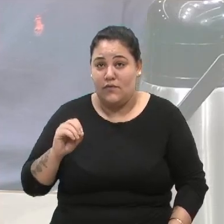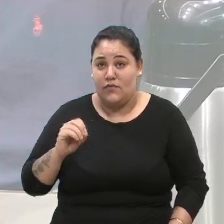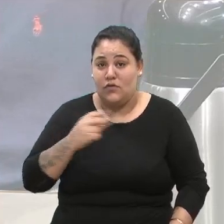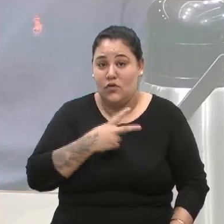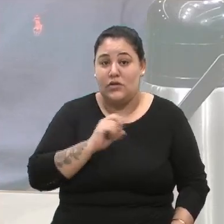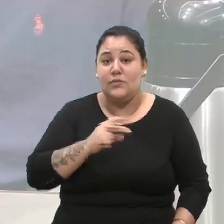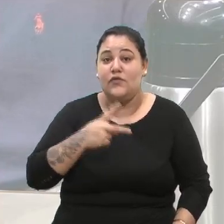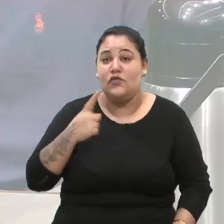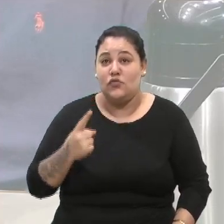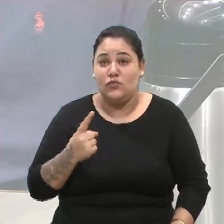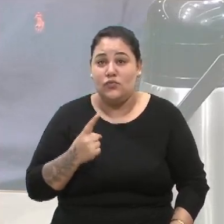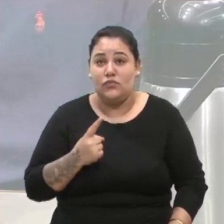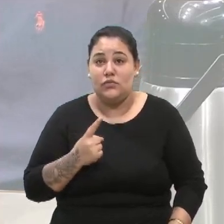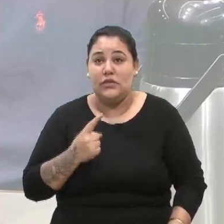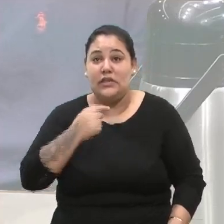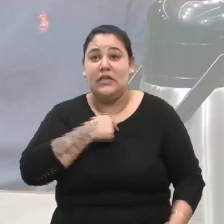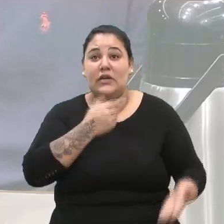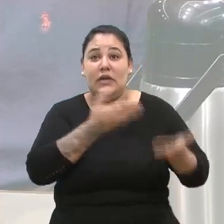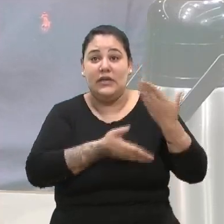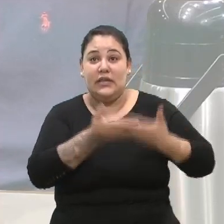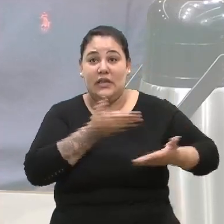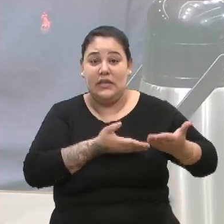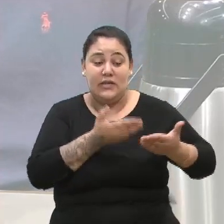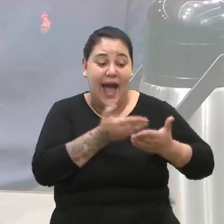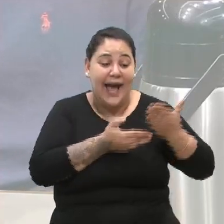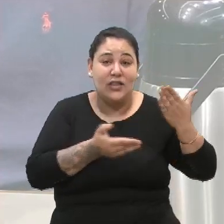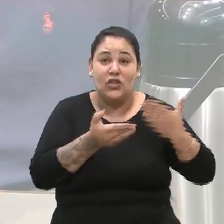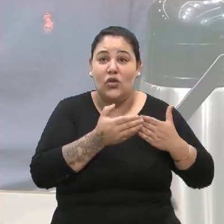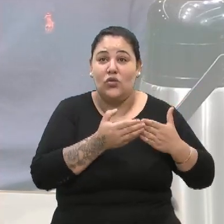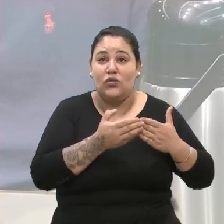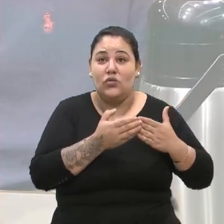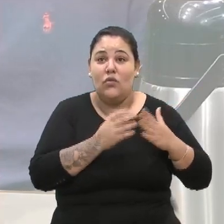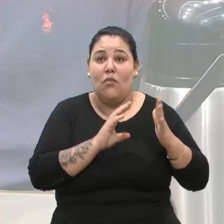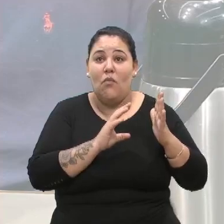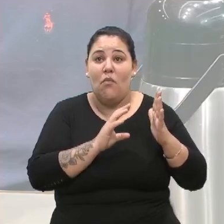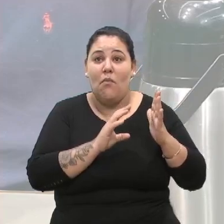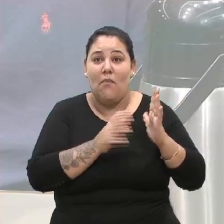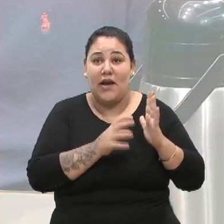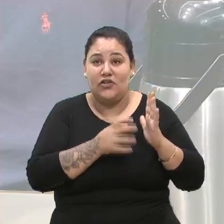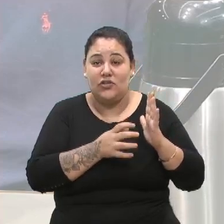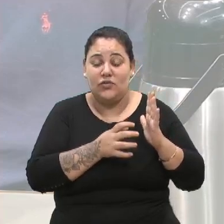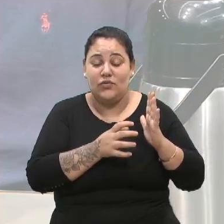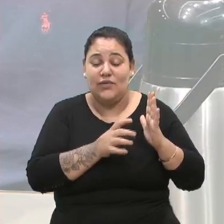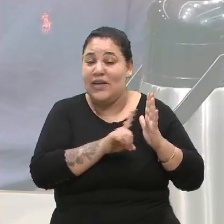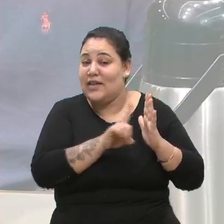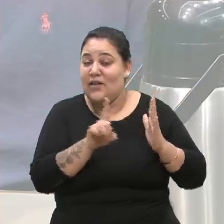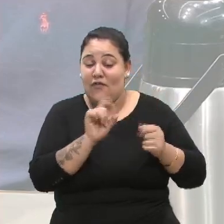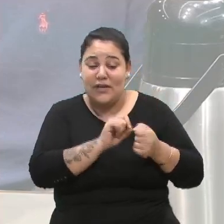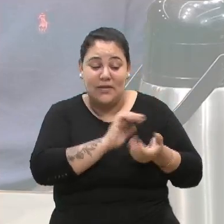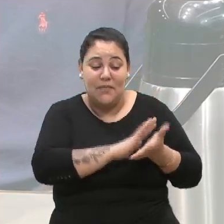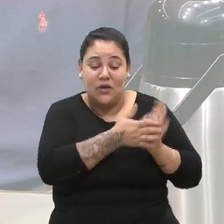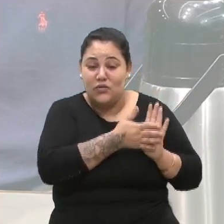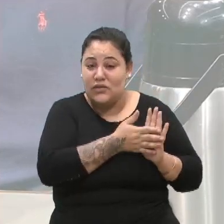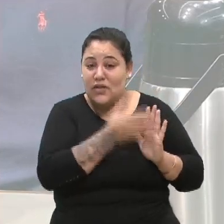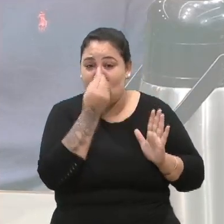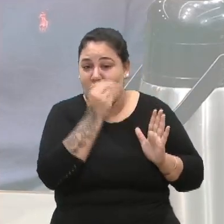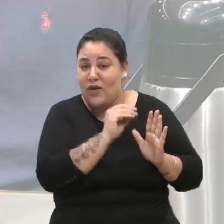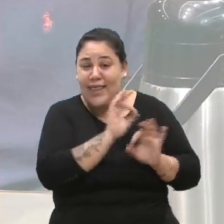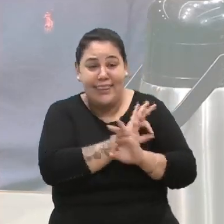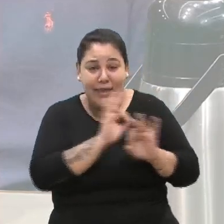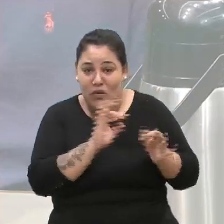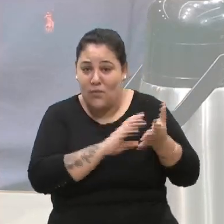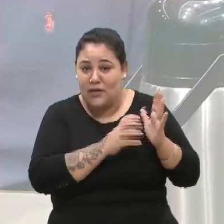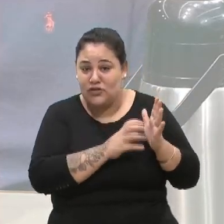2021, que eu atendesse a todos os partidos sem discriminação nenhuma, e é o que nós fizemos nesse governo. Então,